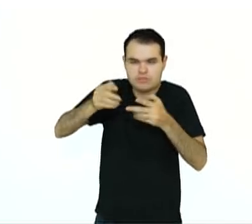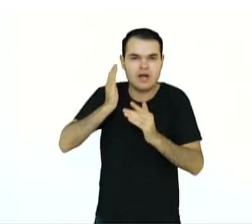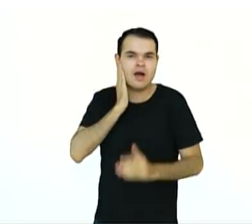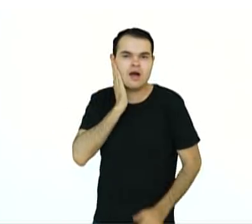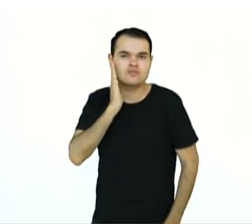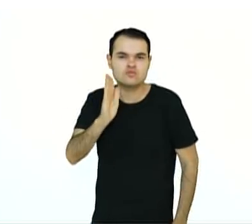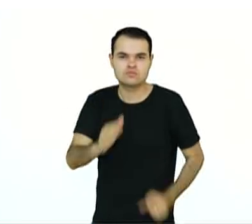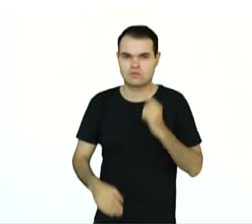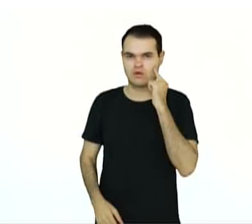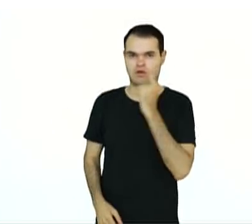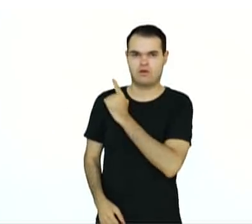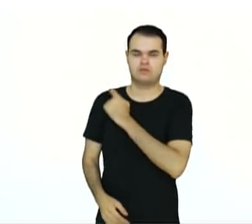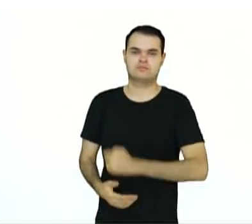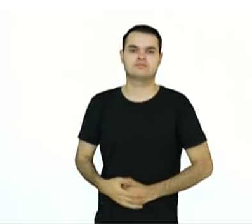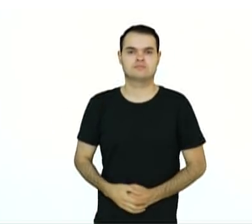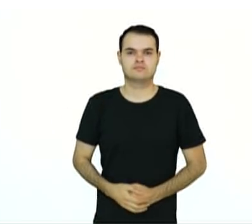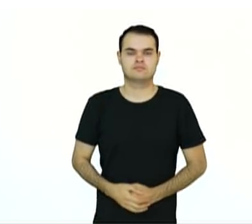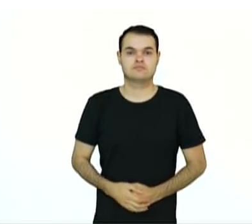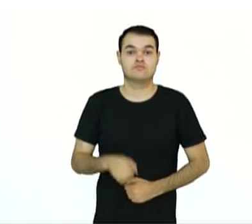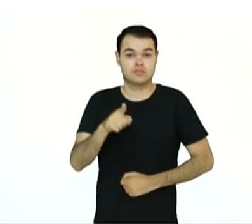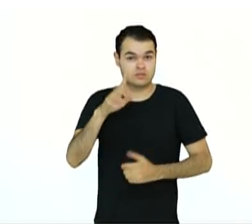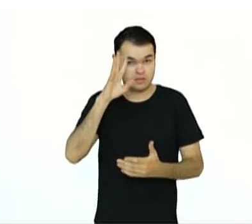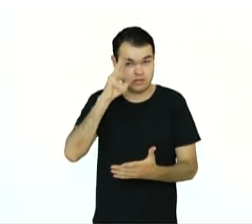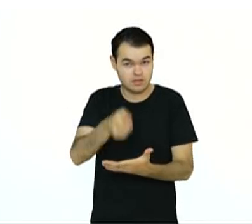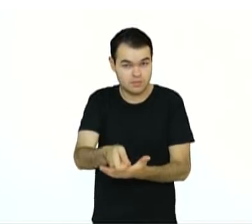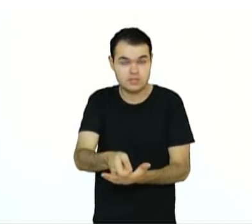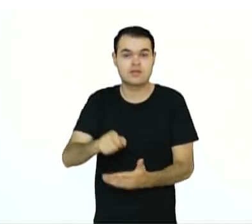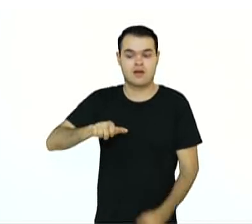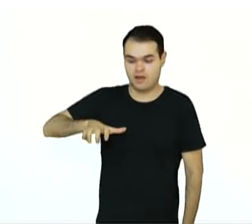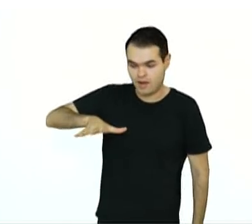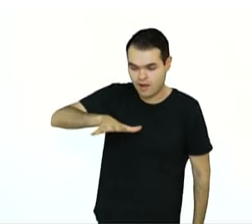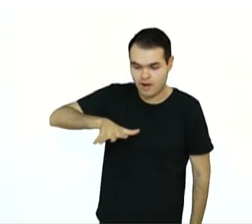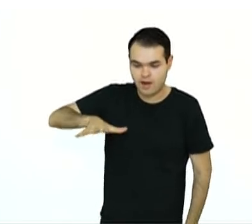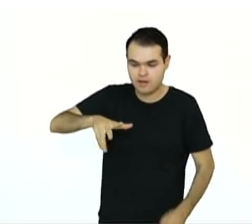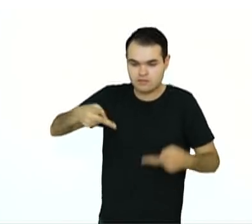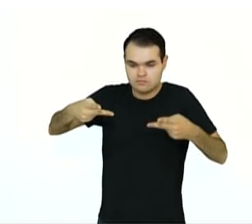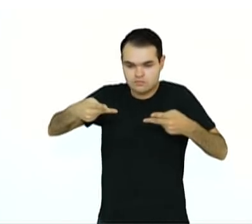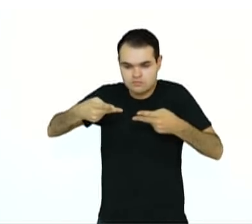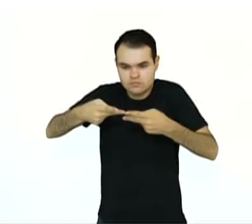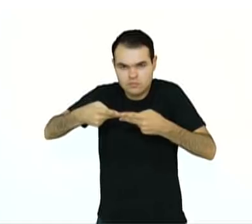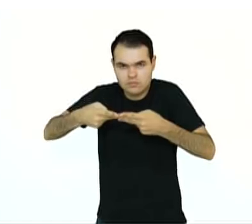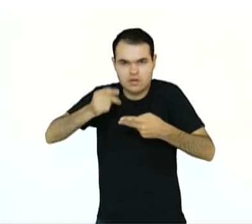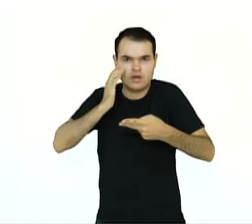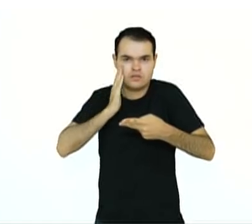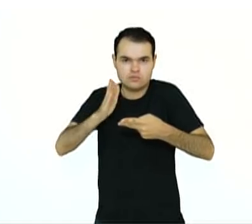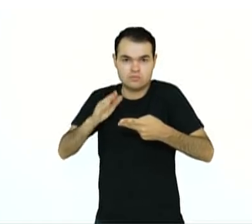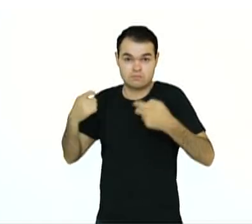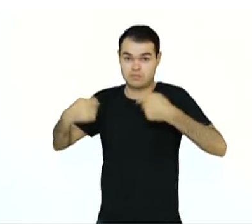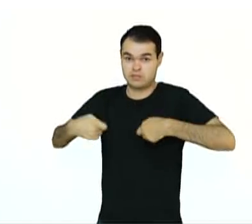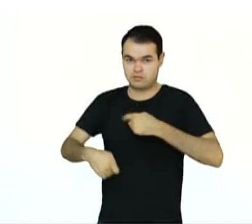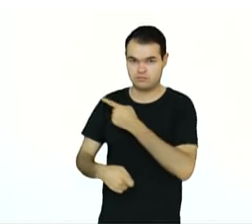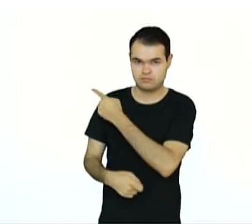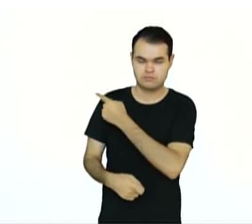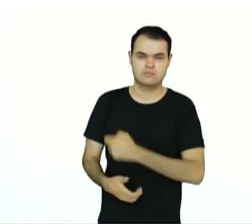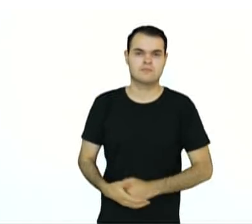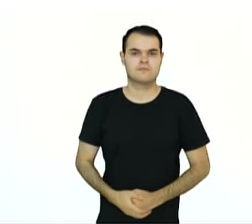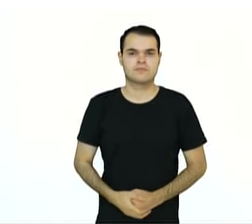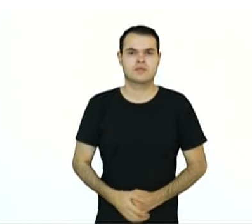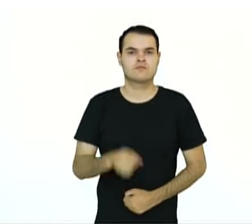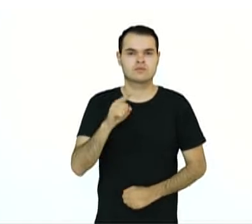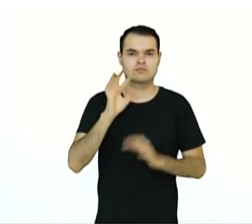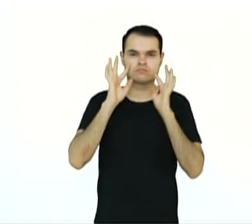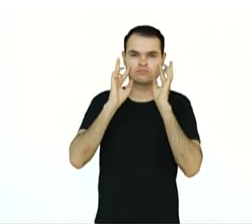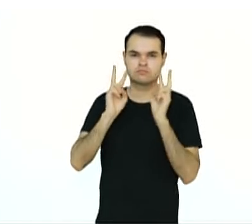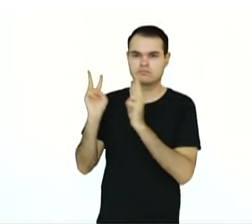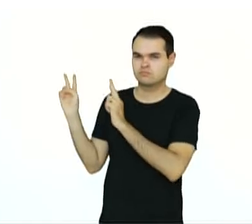Conforme a figura. Determine a área desse losango, ou seja, eu quero calcular a área desse losango aqui que está destacado, certo? Então você vai ter que olhar bem